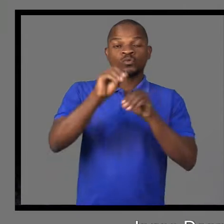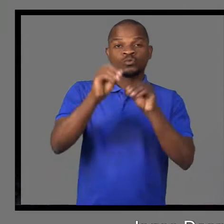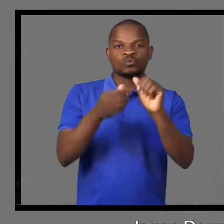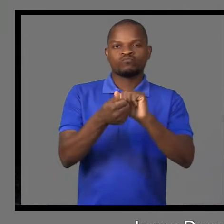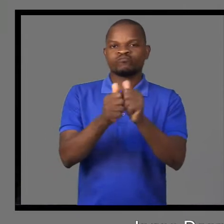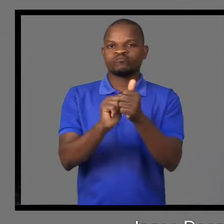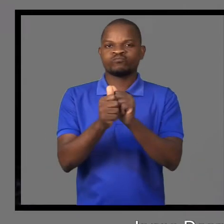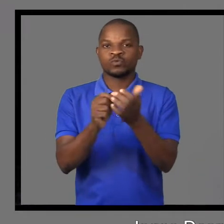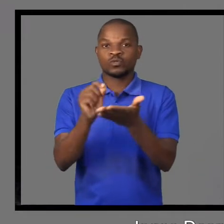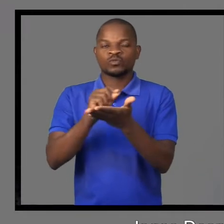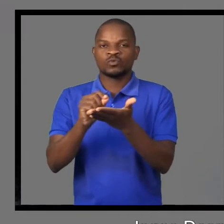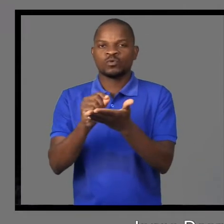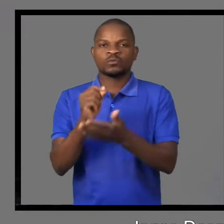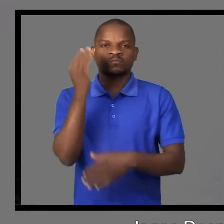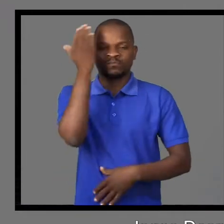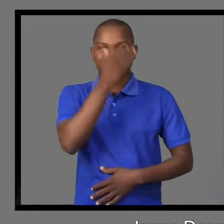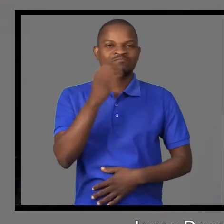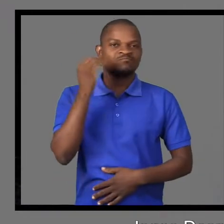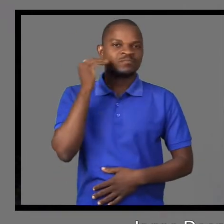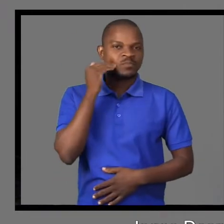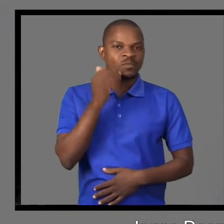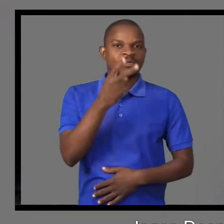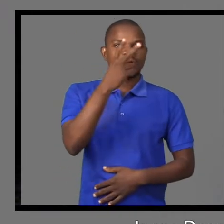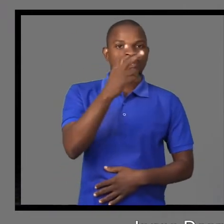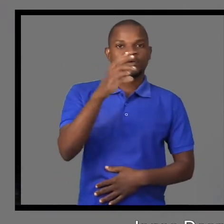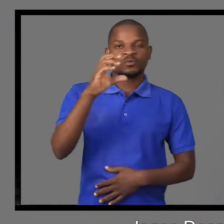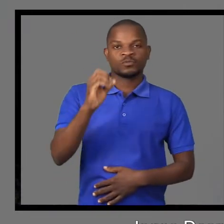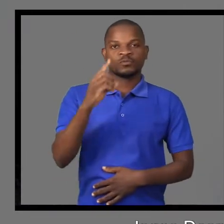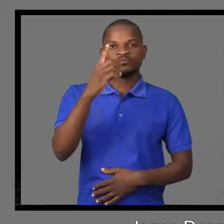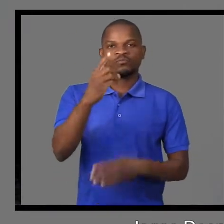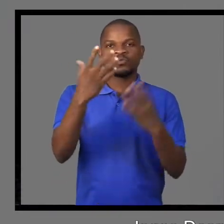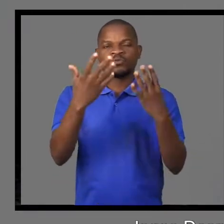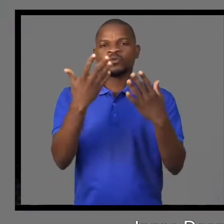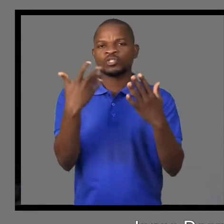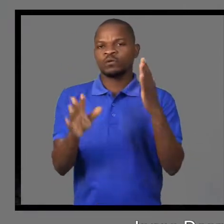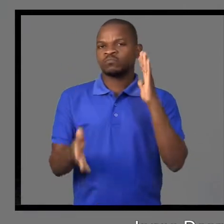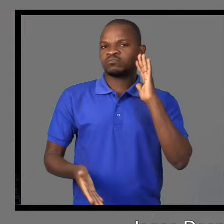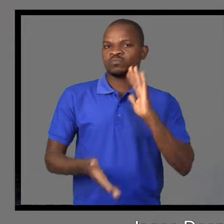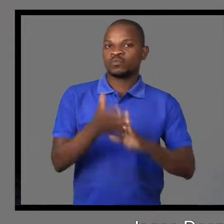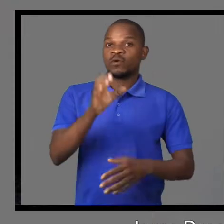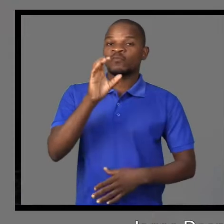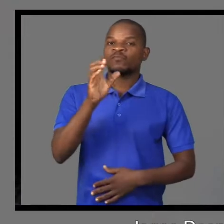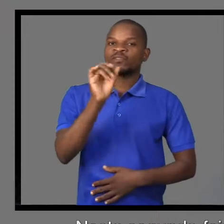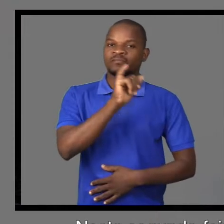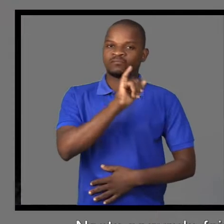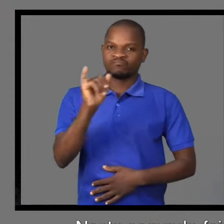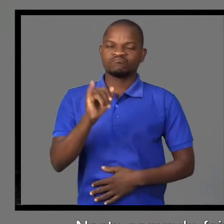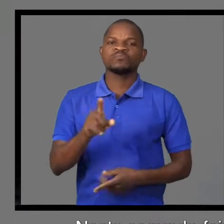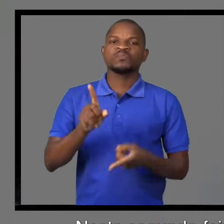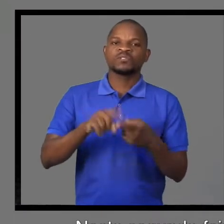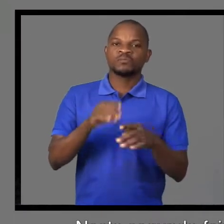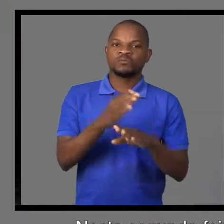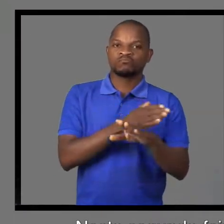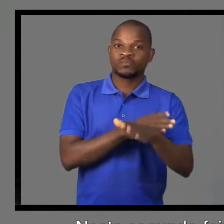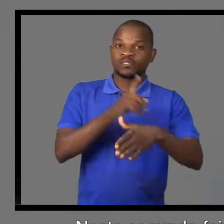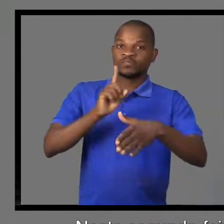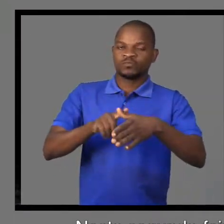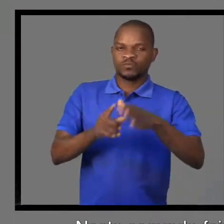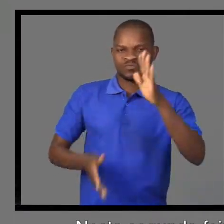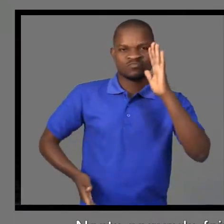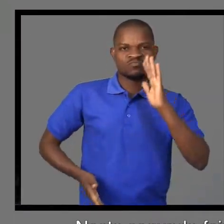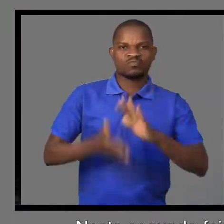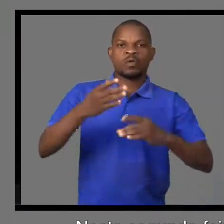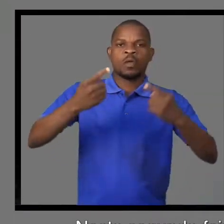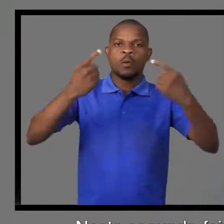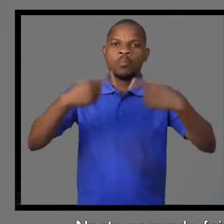Jogos Desportivos Escolares Manica 2019 já agita a província de Inhamba. Nesta segunda-feira,